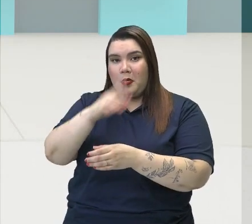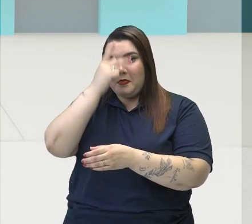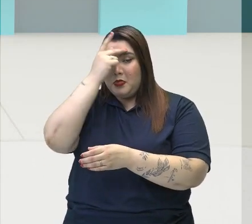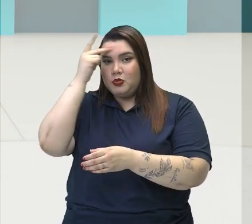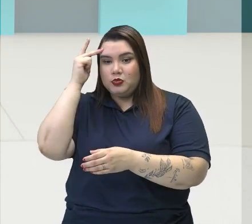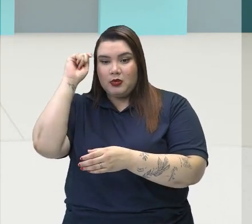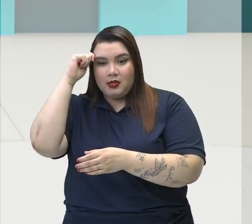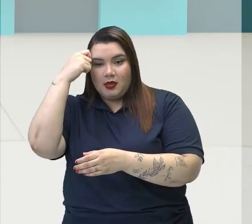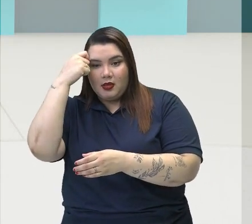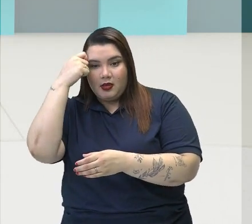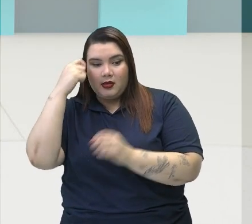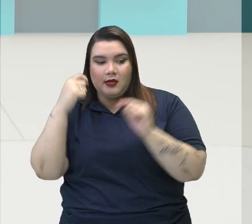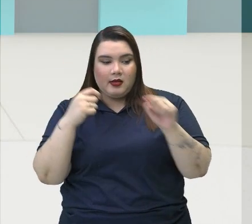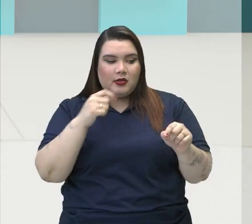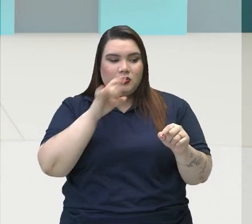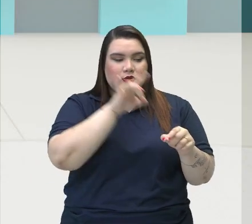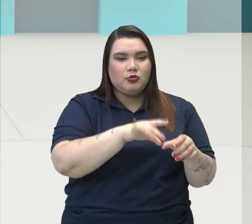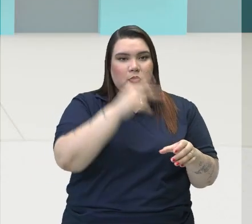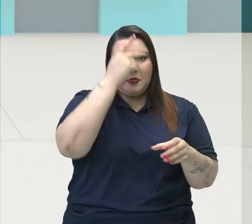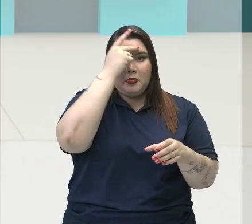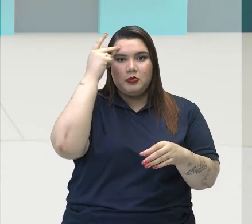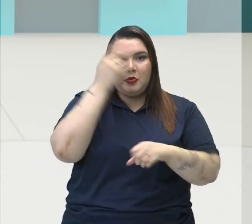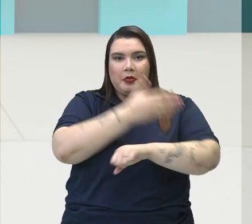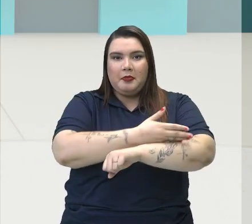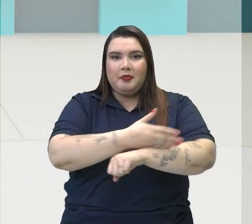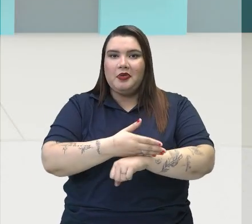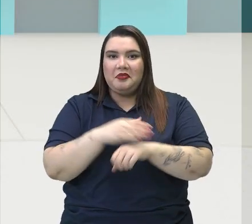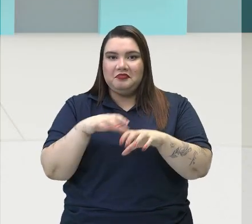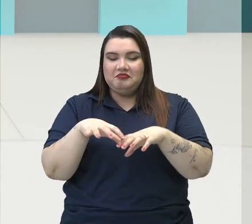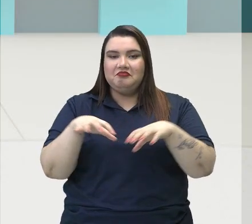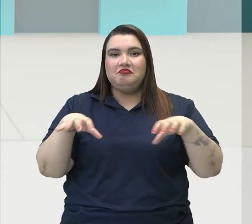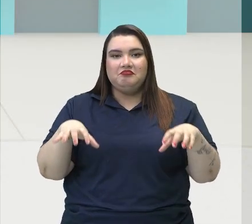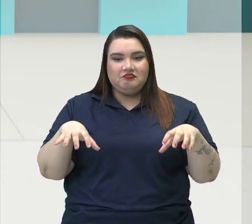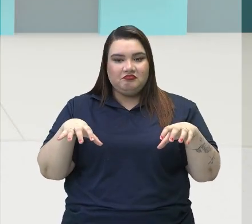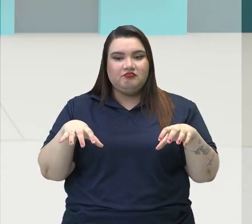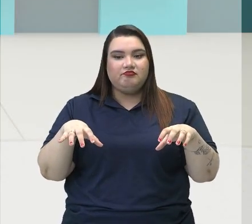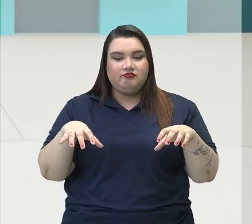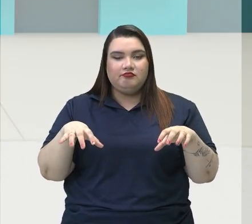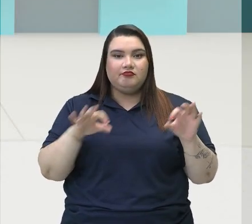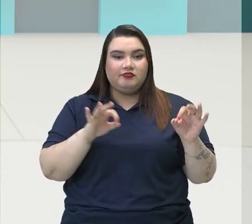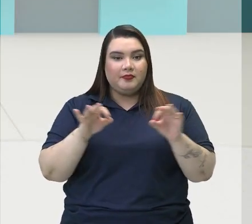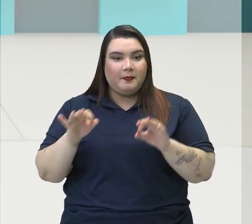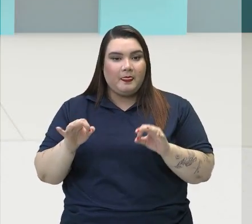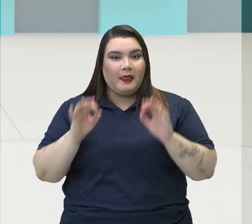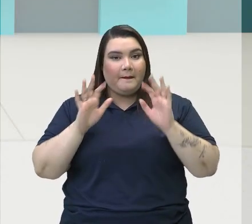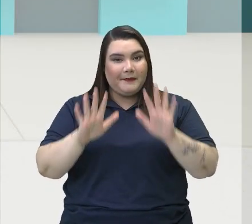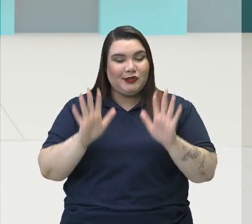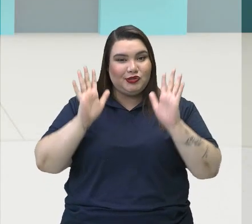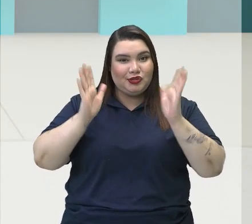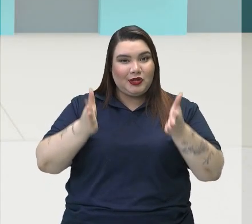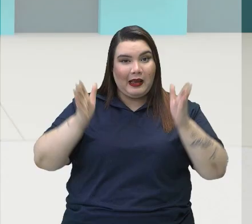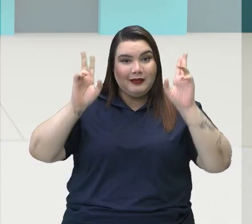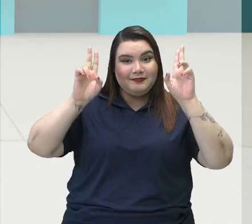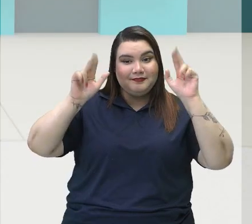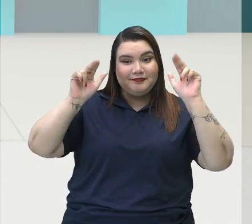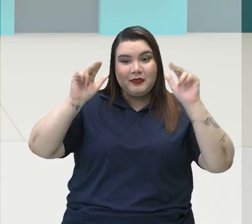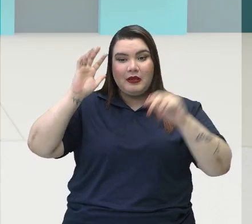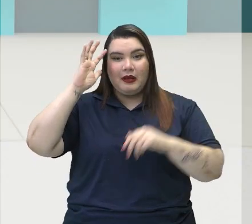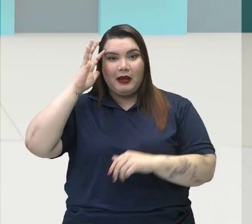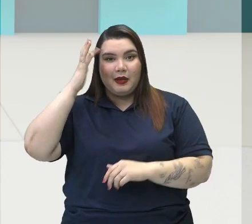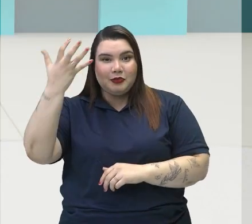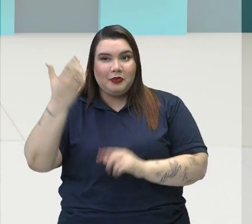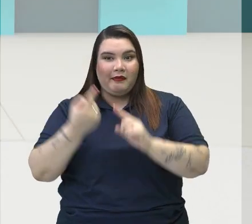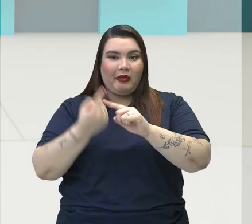somente para negro, para pessoas de cor, como é utilizado. Então, apesar de ter sido resolvido lá atrás, a questão da escravidão,